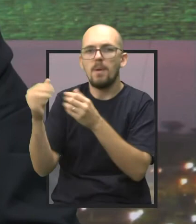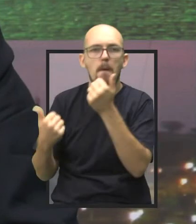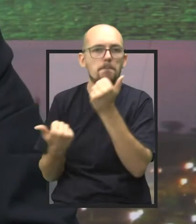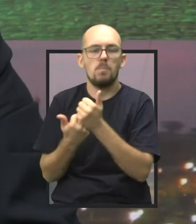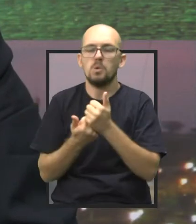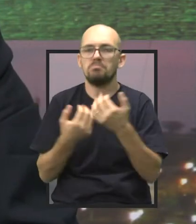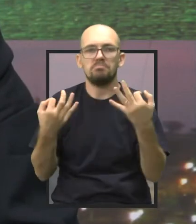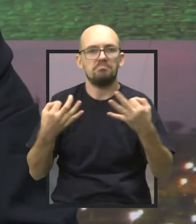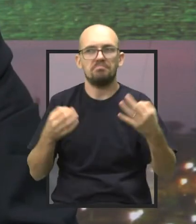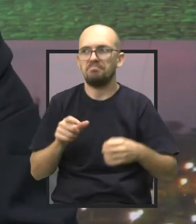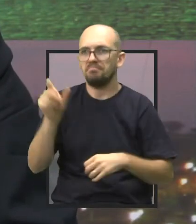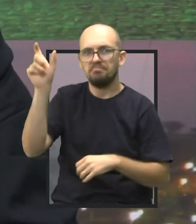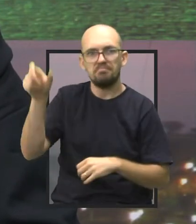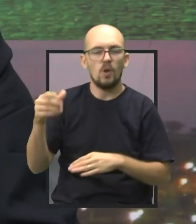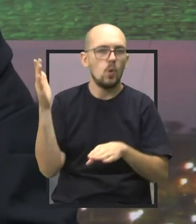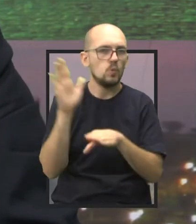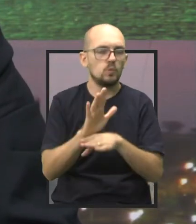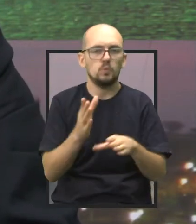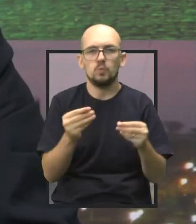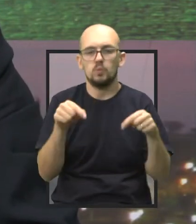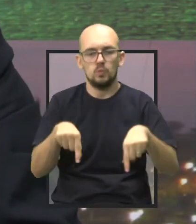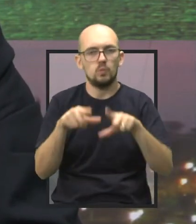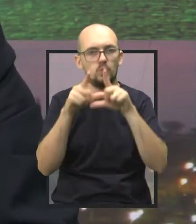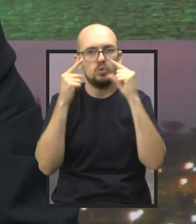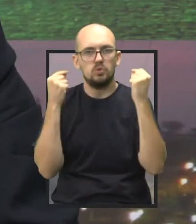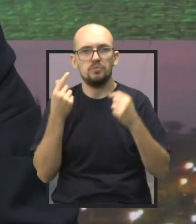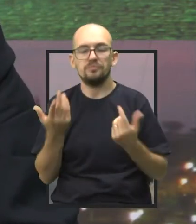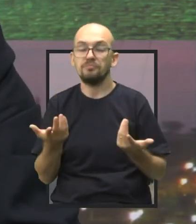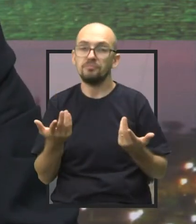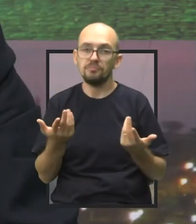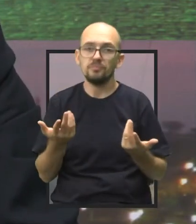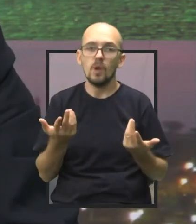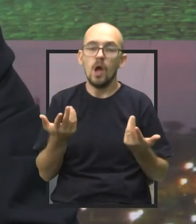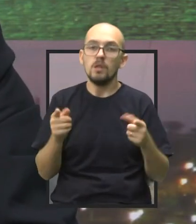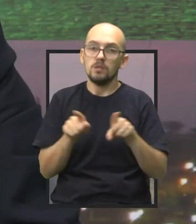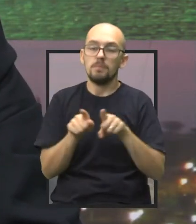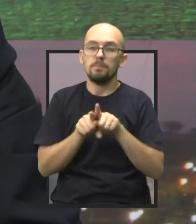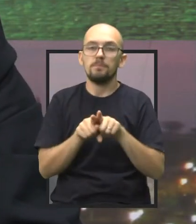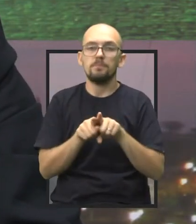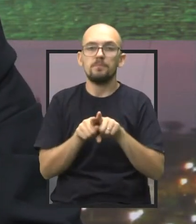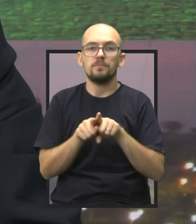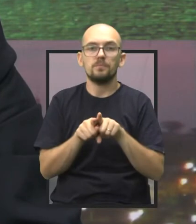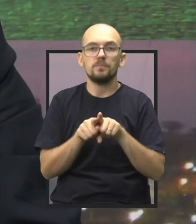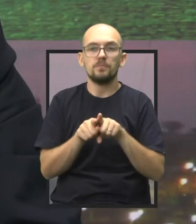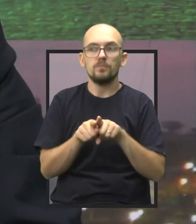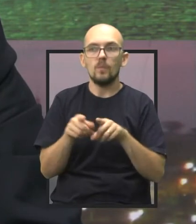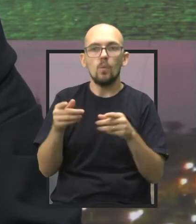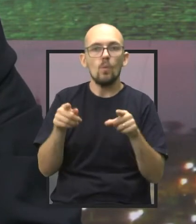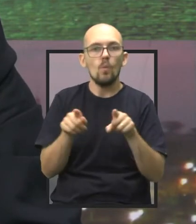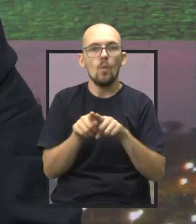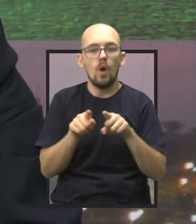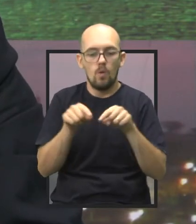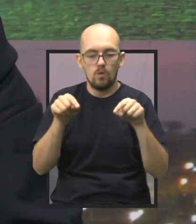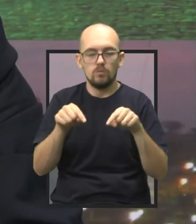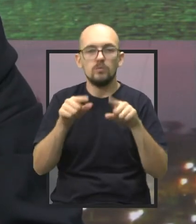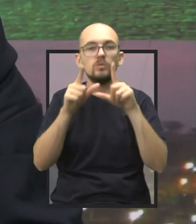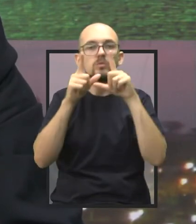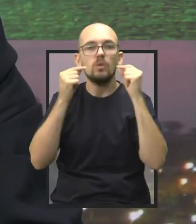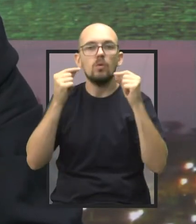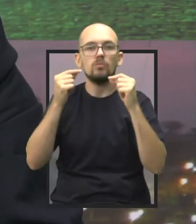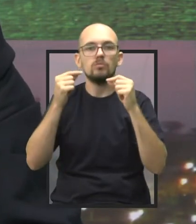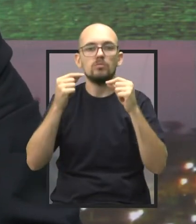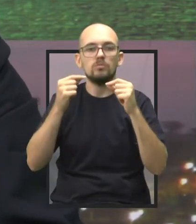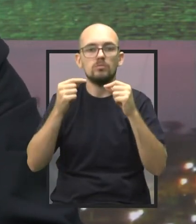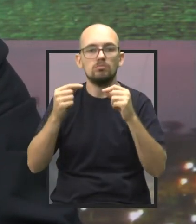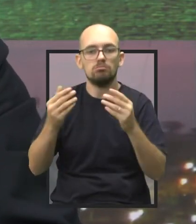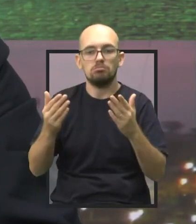Val? Ele nos ajudou muito. Em decorrência disso, é um investimento para Jaú